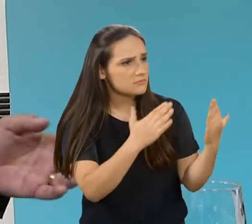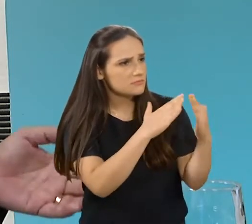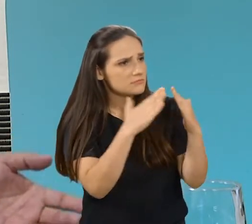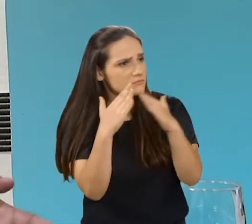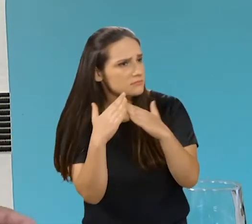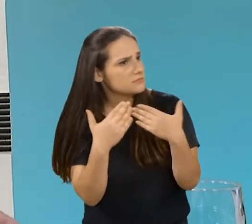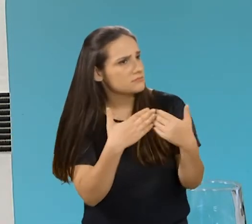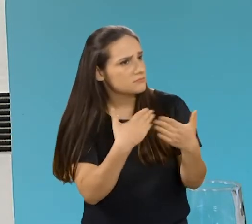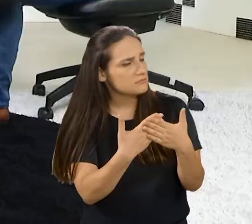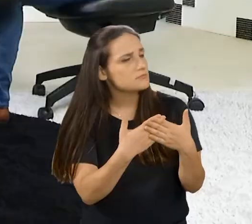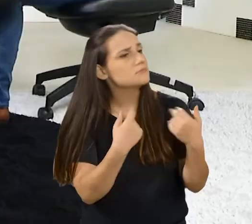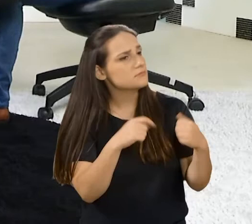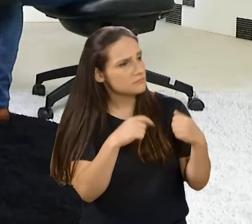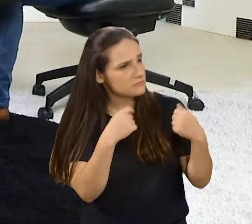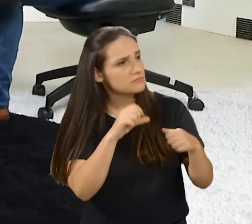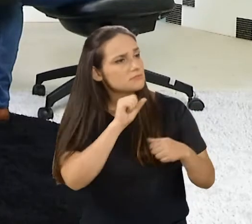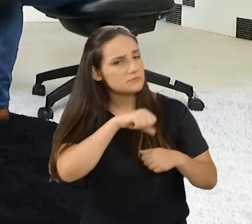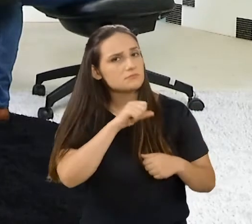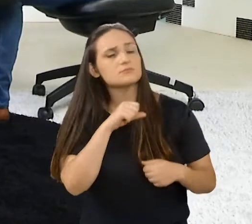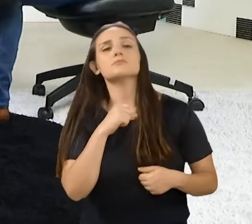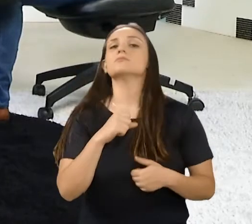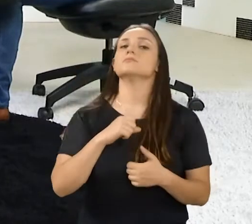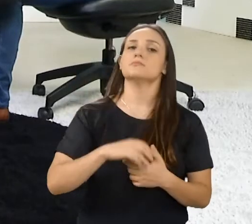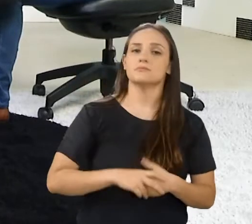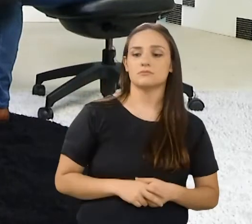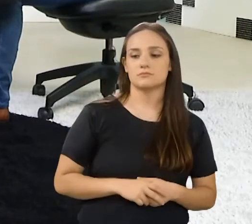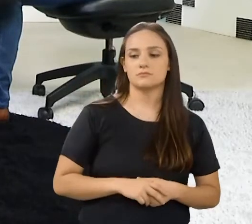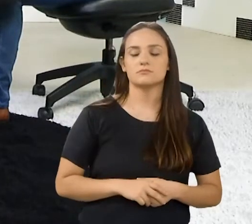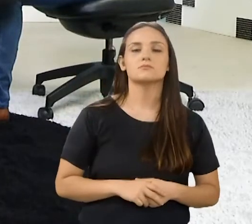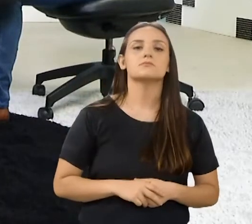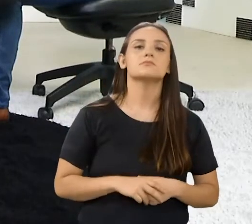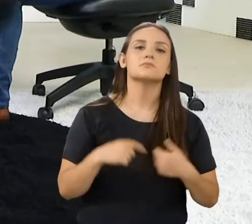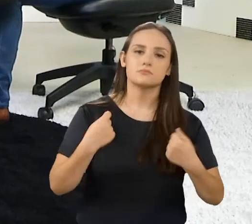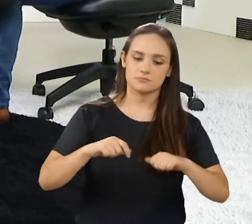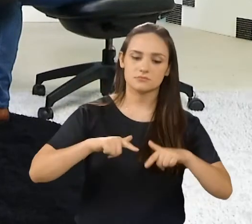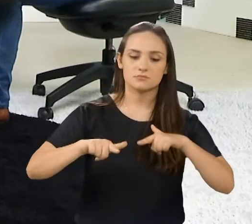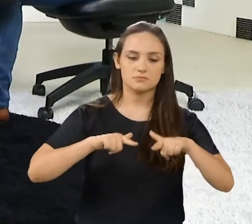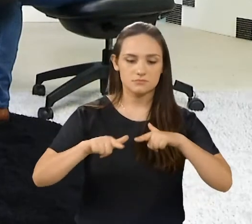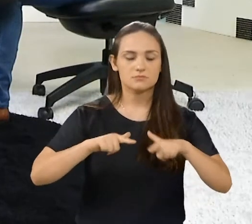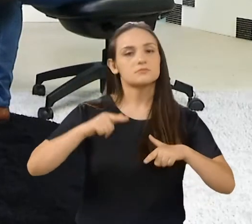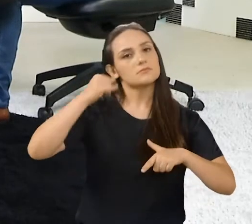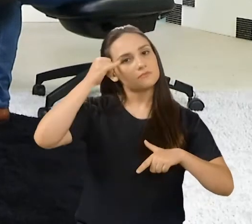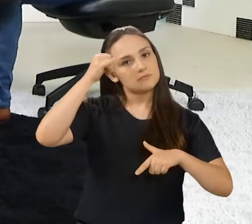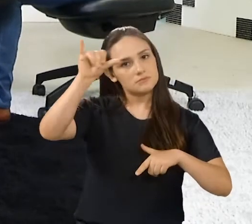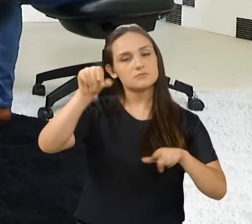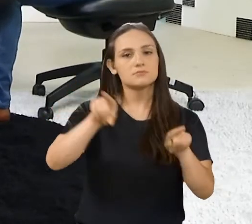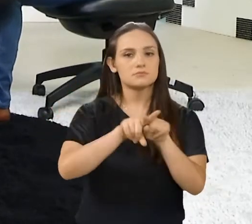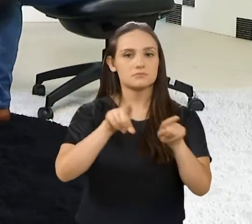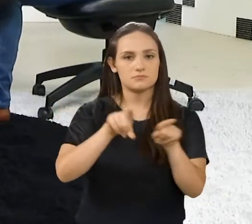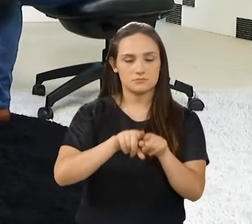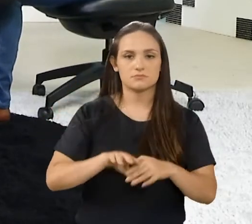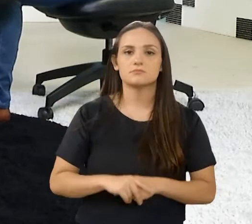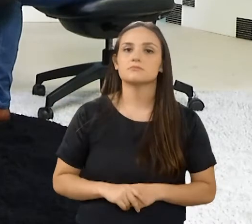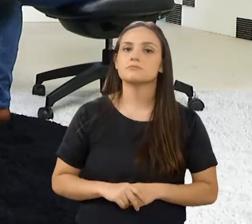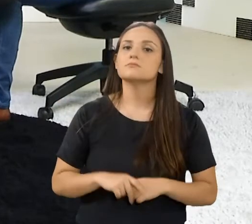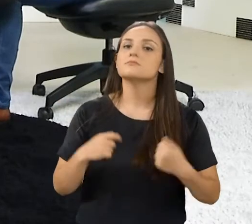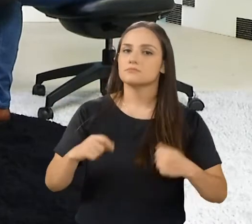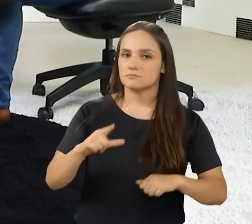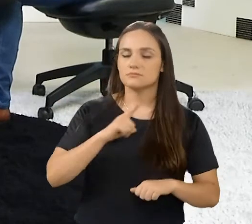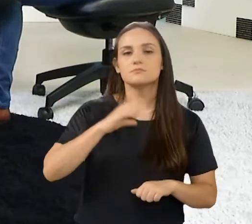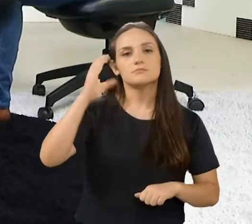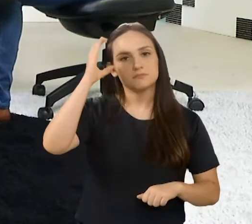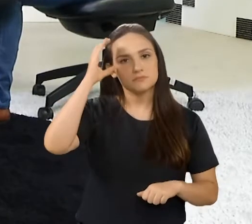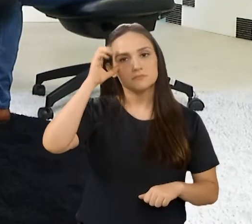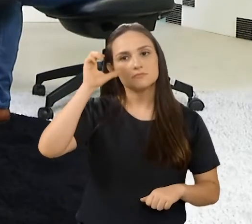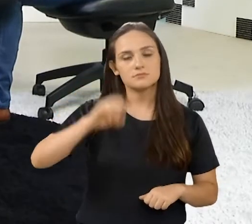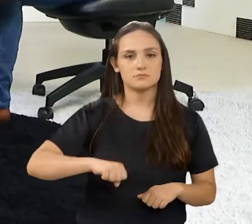e perdeu o controle. Sim. Portanto, nós temos que agir muito na prevenção, sim, mas também na repressão. A consciência ela é importante, conscientizar